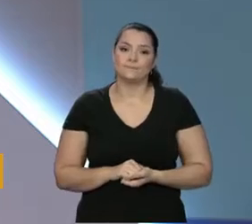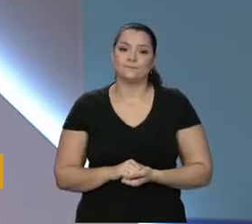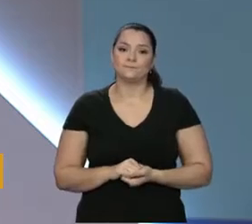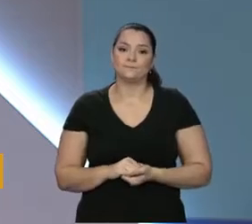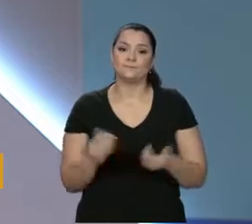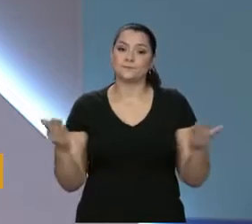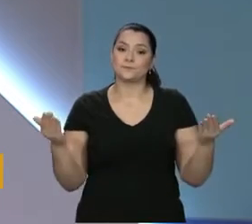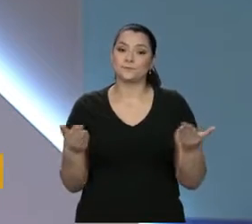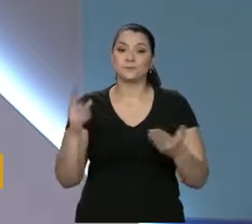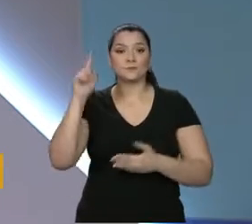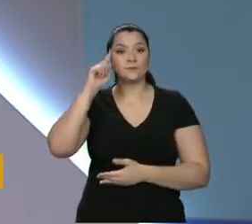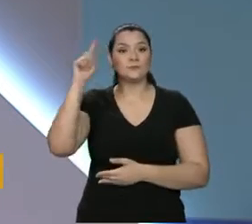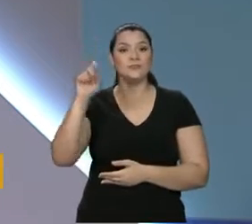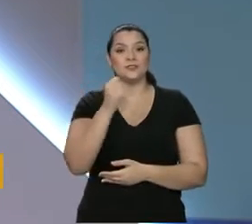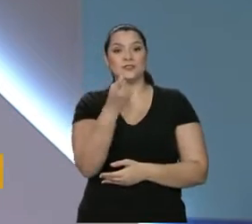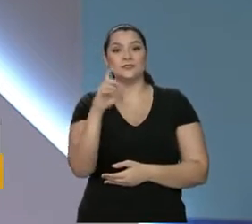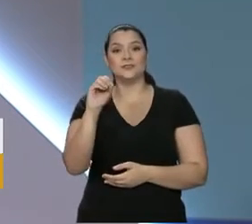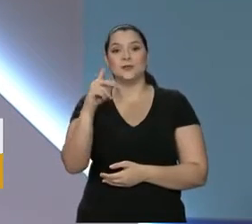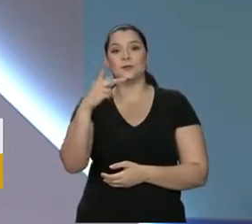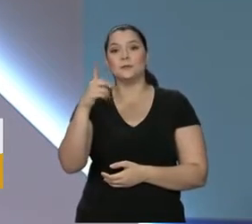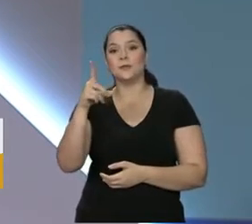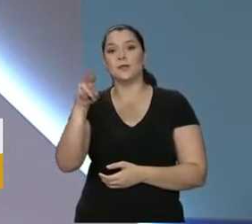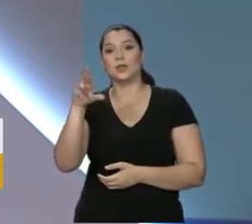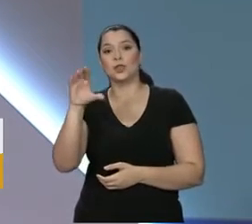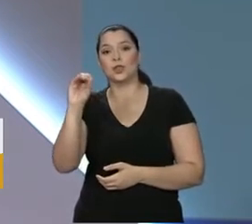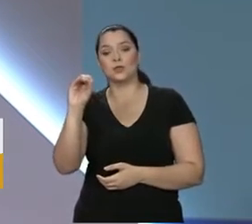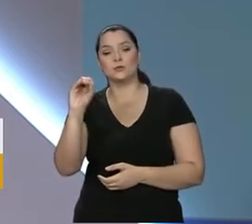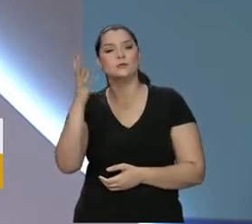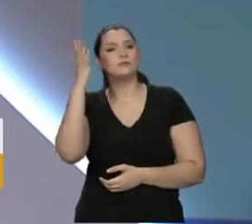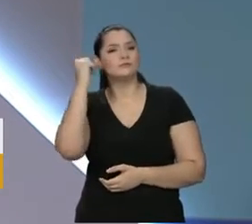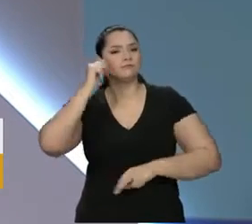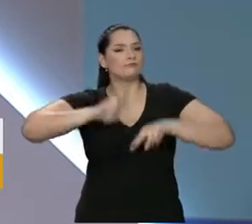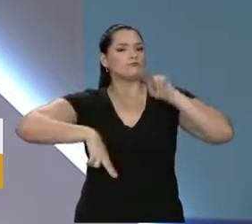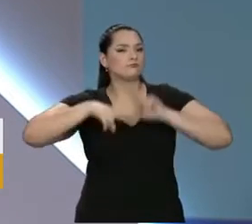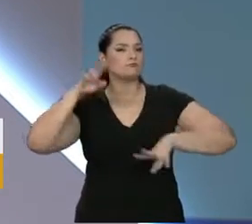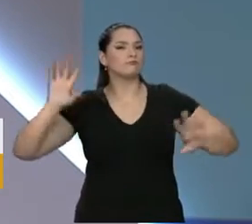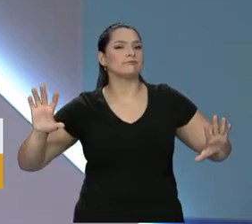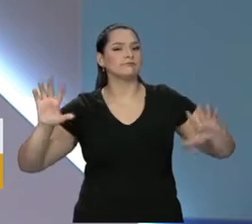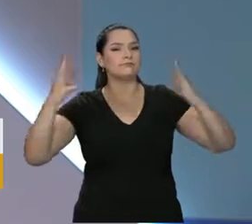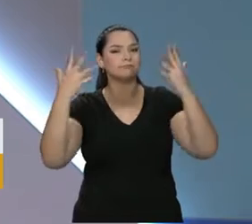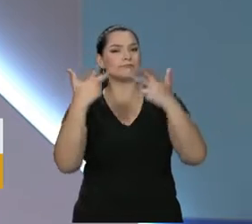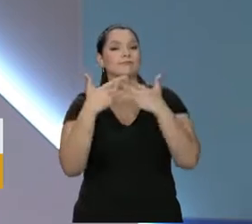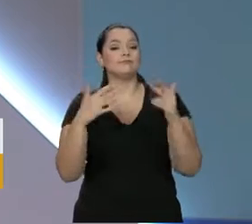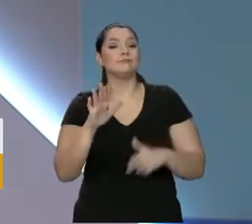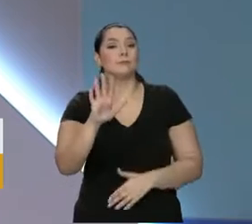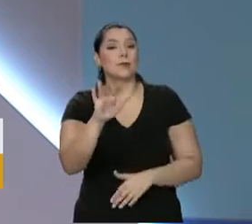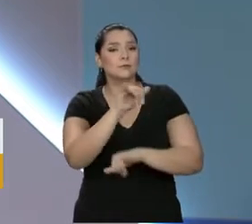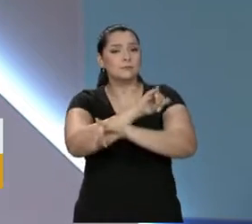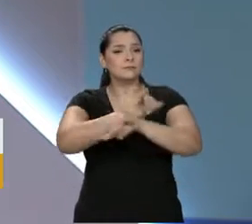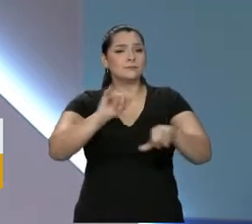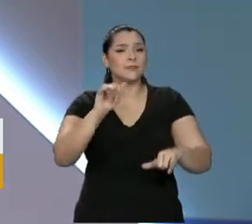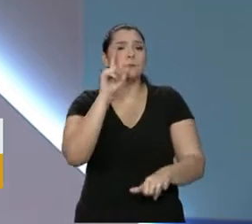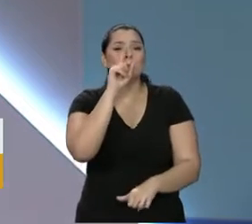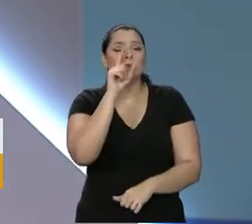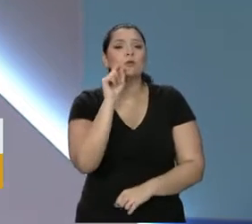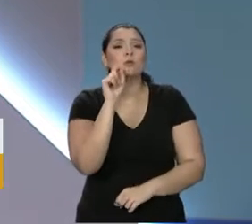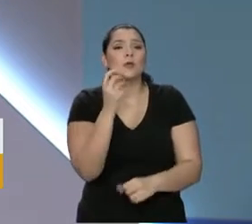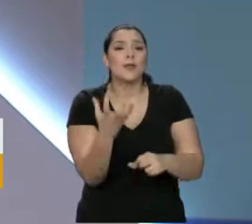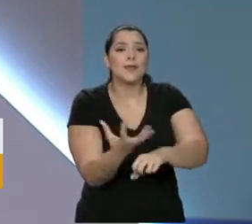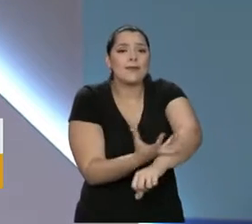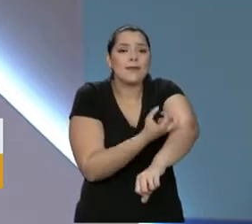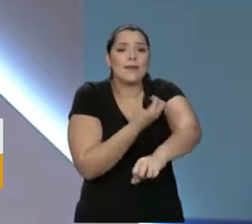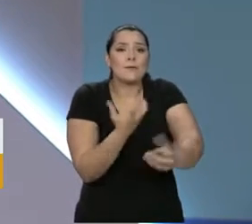e nem hoje é dia de São Pedro apesar dos festejos juninos vale o alerta para prevenção das queimaduras